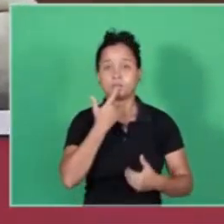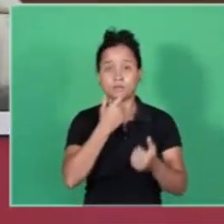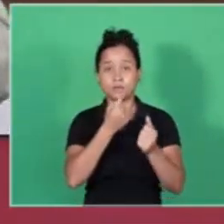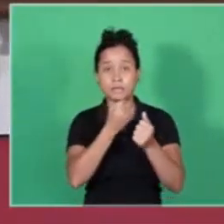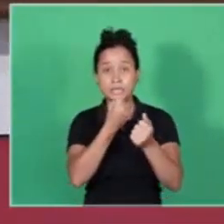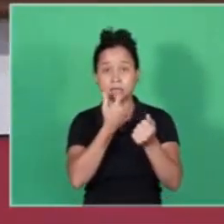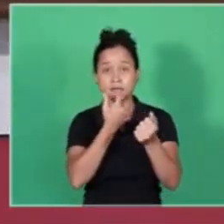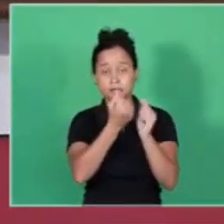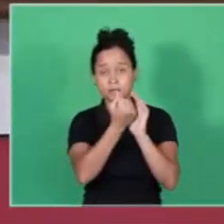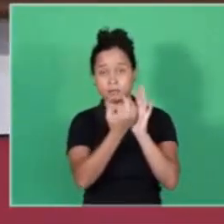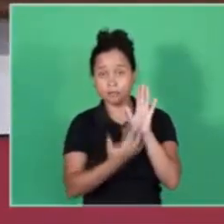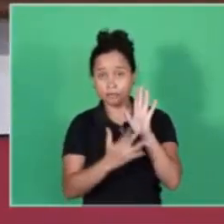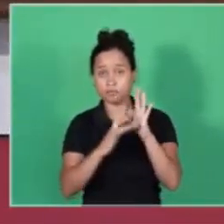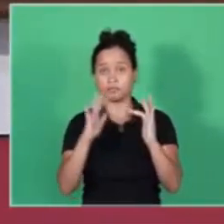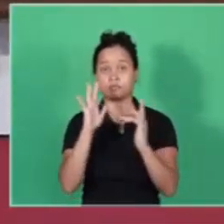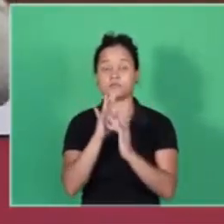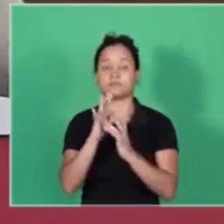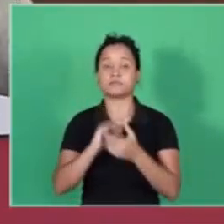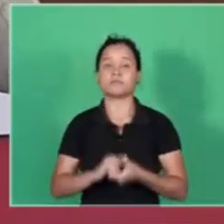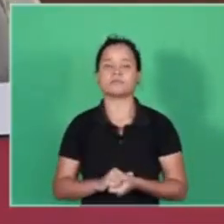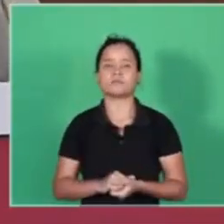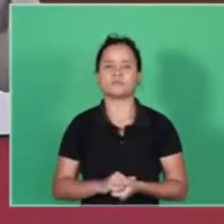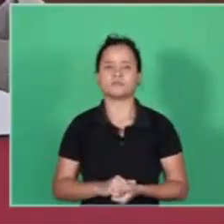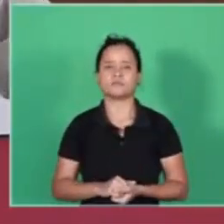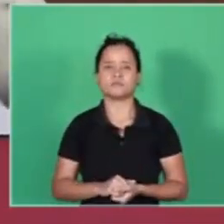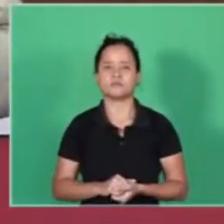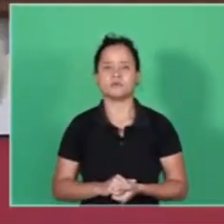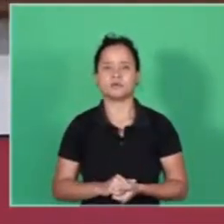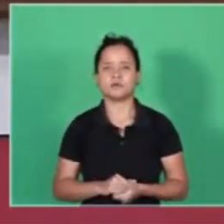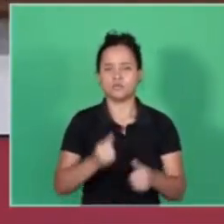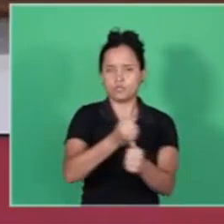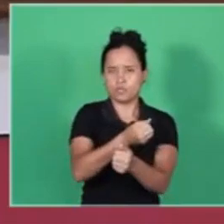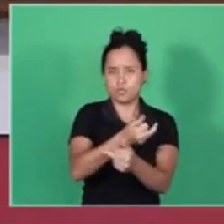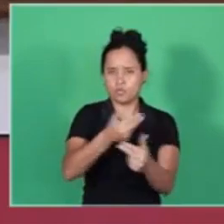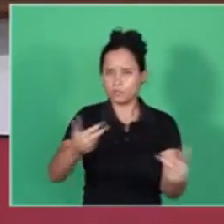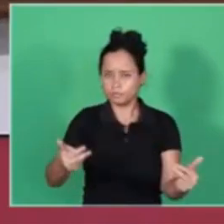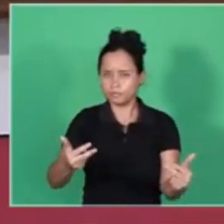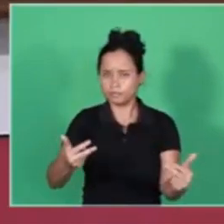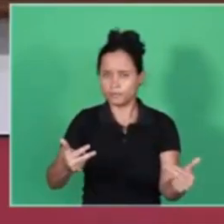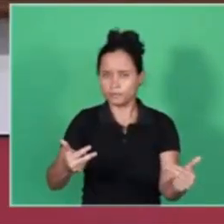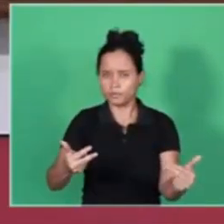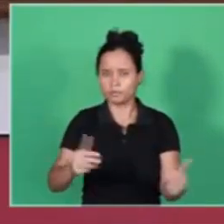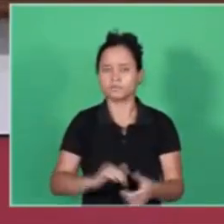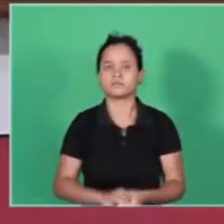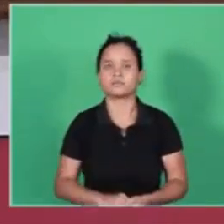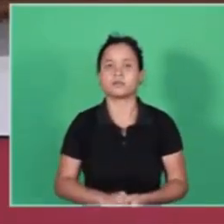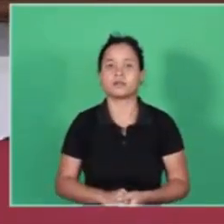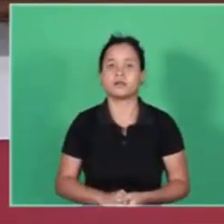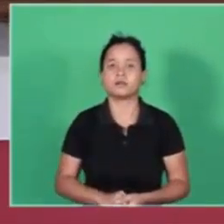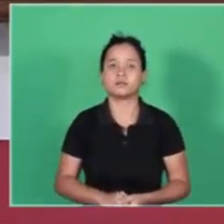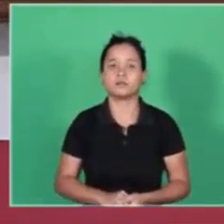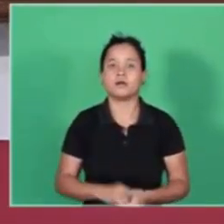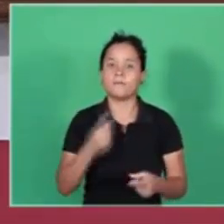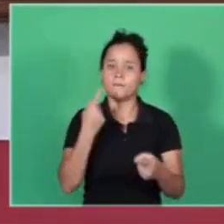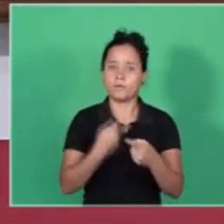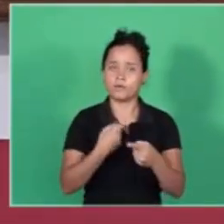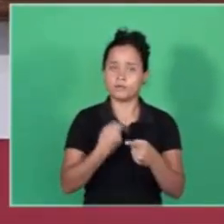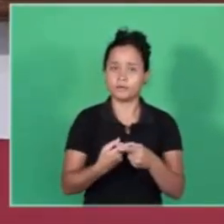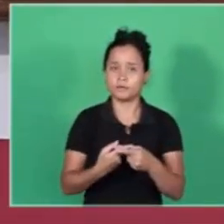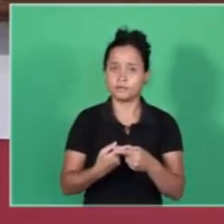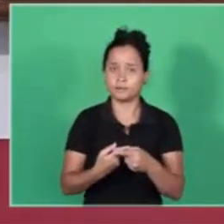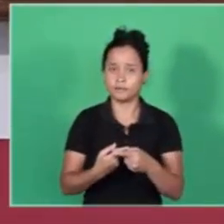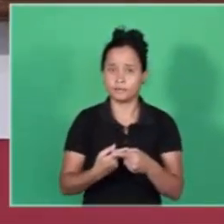transubstanciação. Então, você não pode morder, você não pode... Aquelas coisas aí. Isso foi ótimo para a igreja. Porque a igreja, ela precisava de um